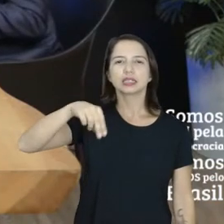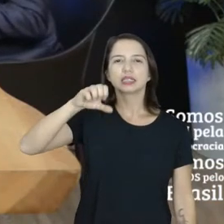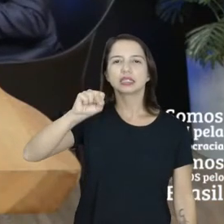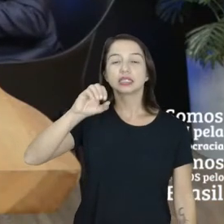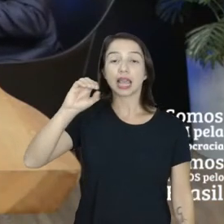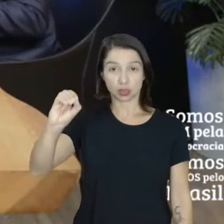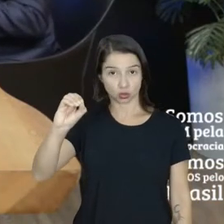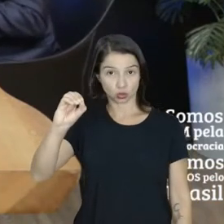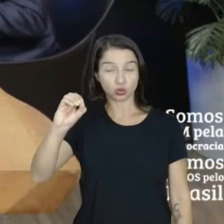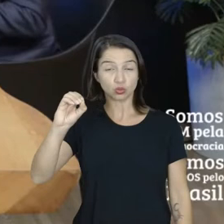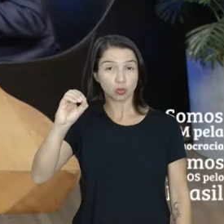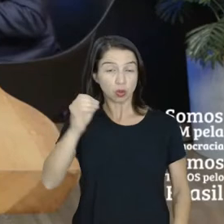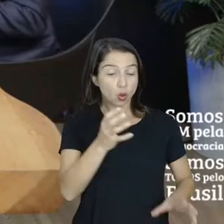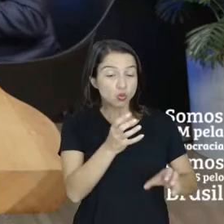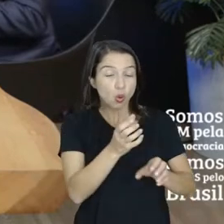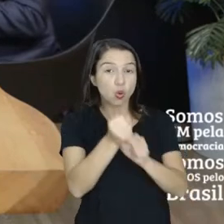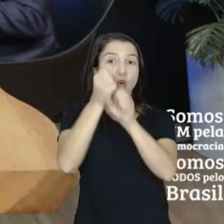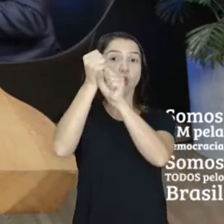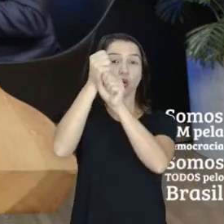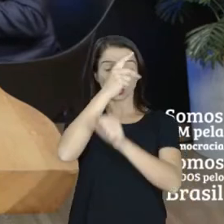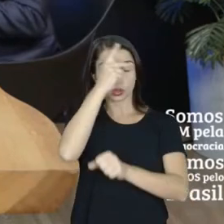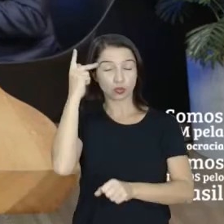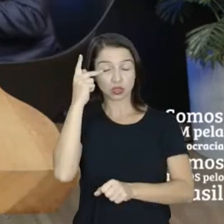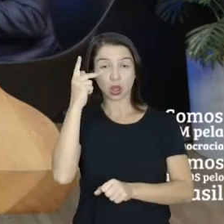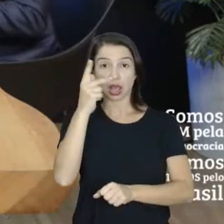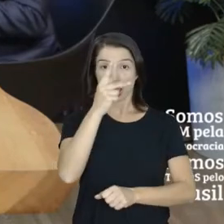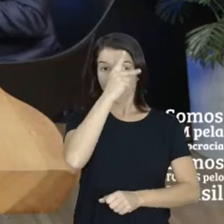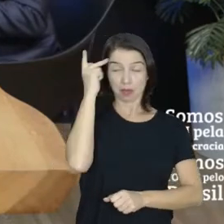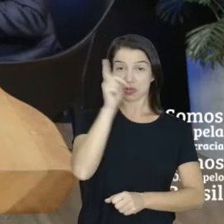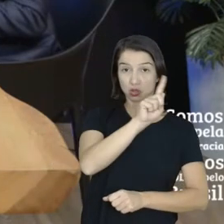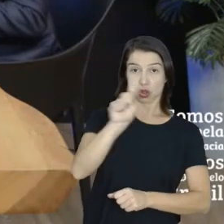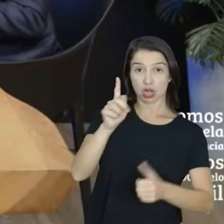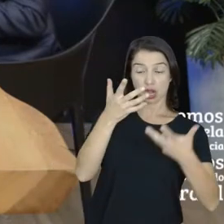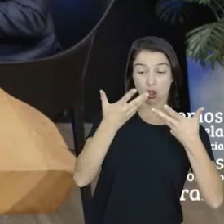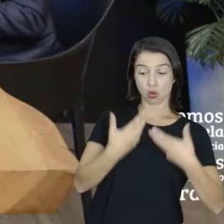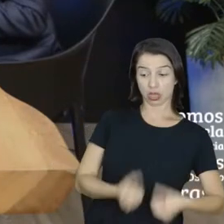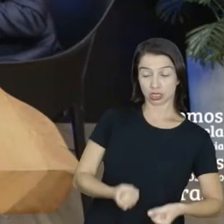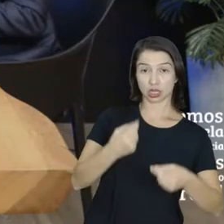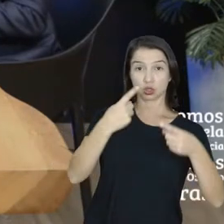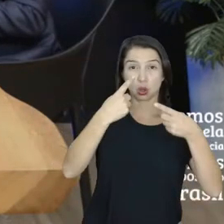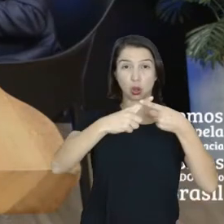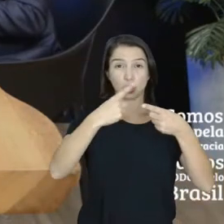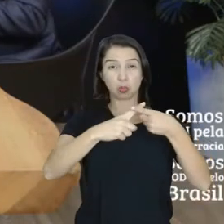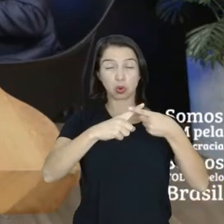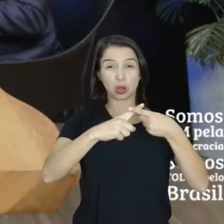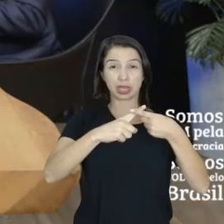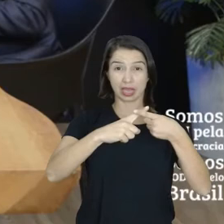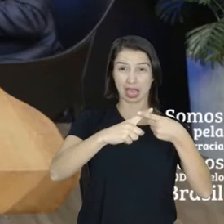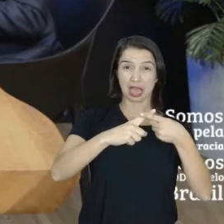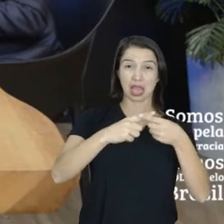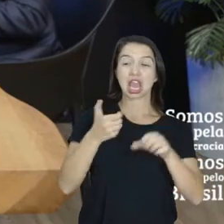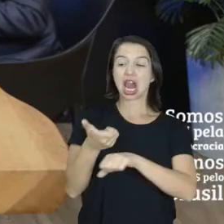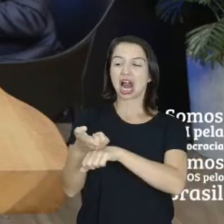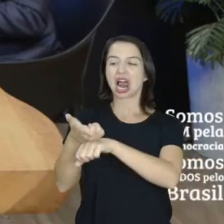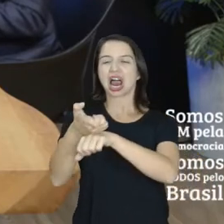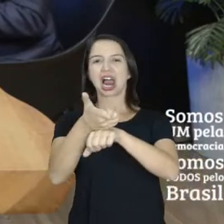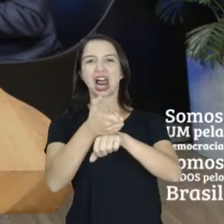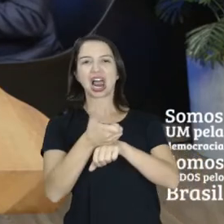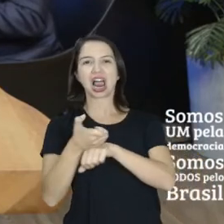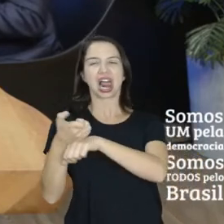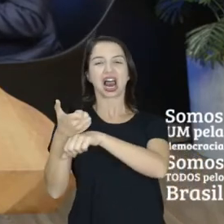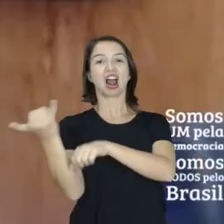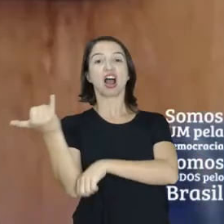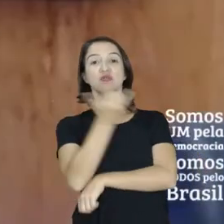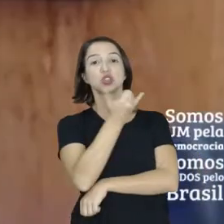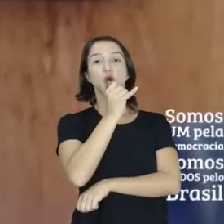marxismo cultural? Só o Boulos vai ser o ministro da invasão de propriedades? Como que vai ser isso primeiro, no